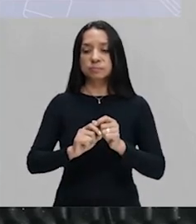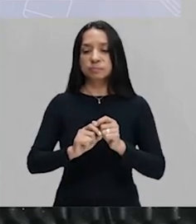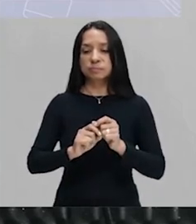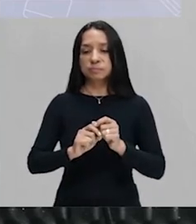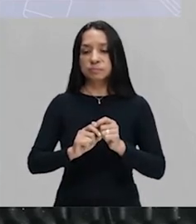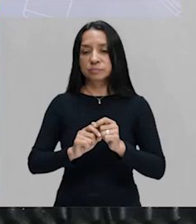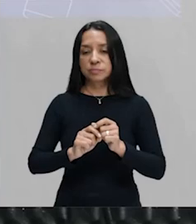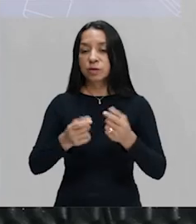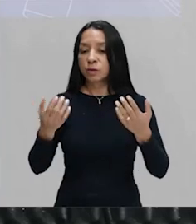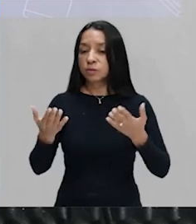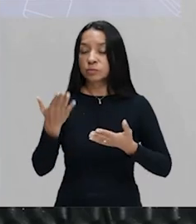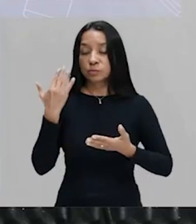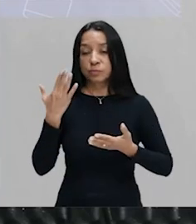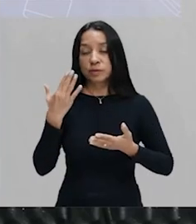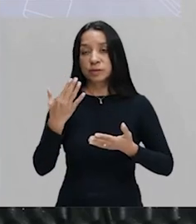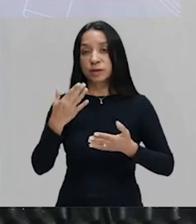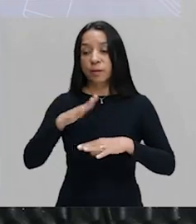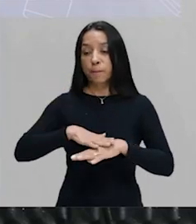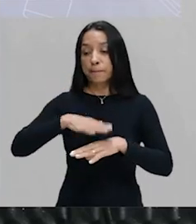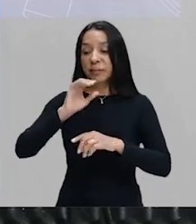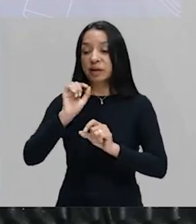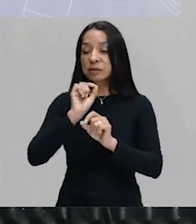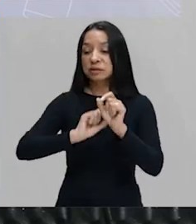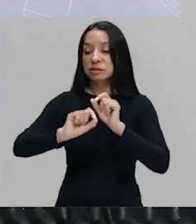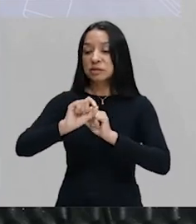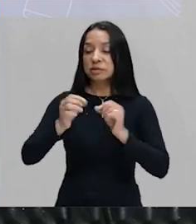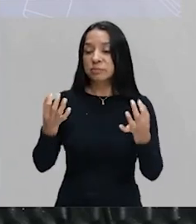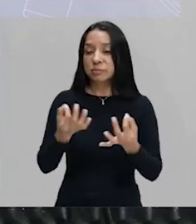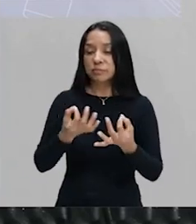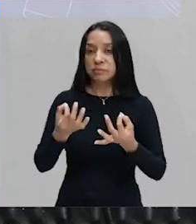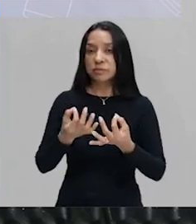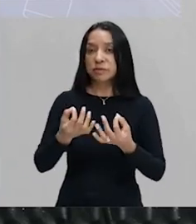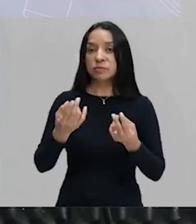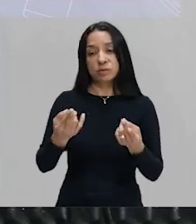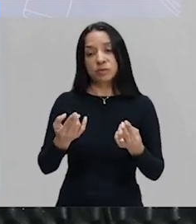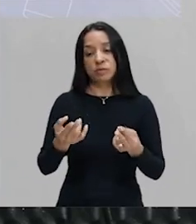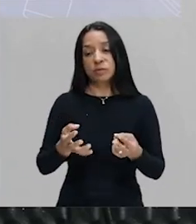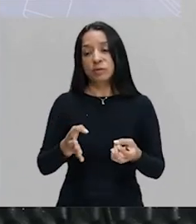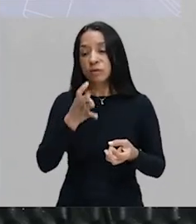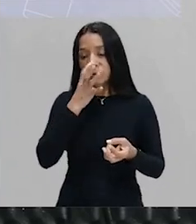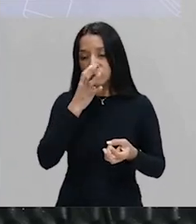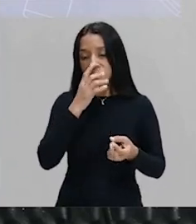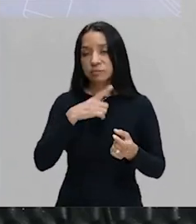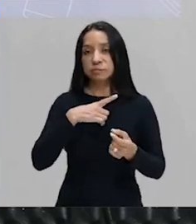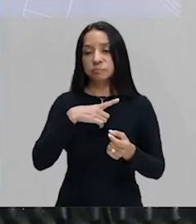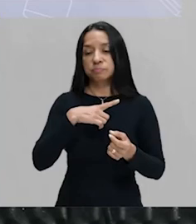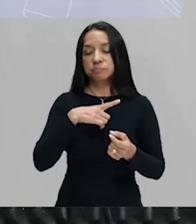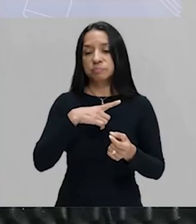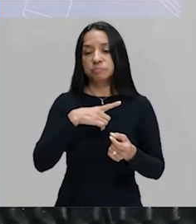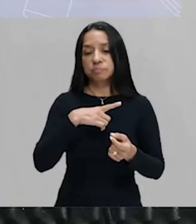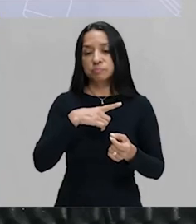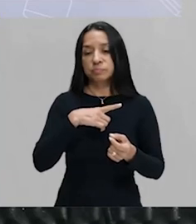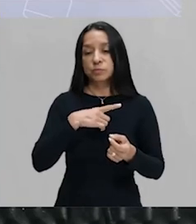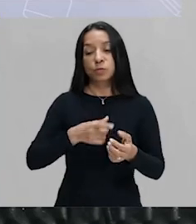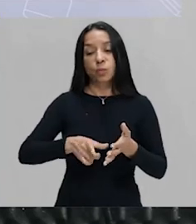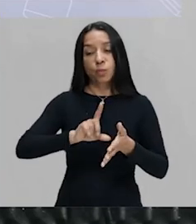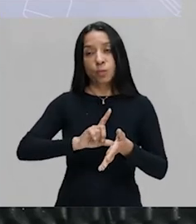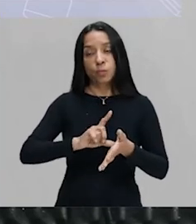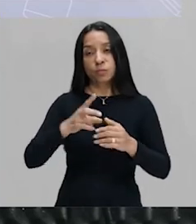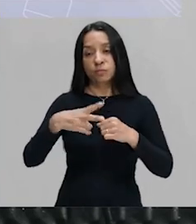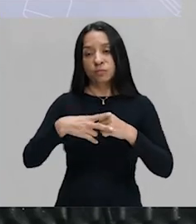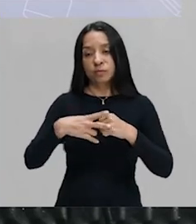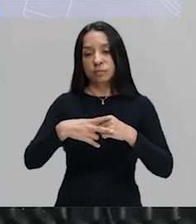pretérito pluscuamperfeito é a mesma observação que eu tenho lá do pretérito imperfeito,